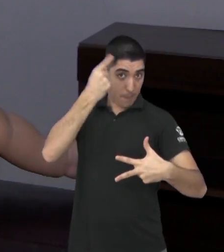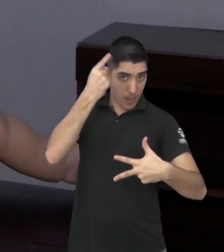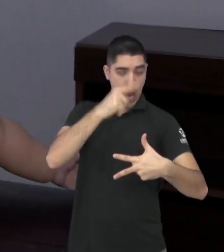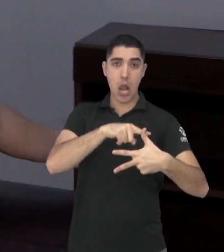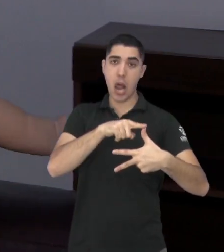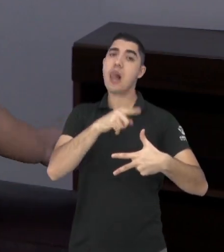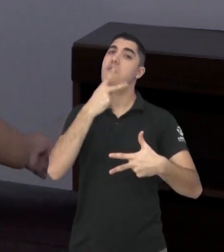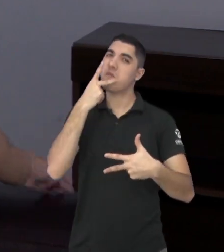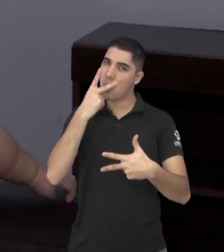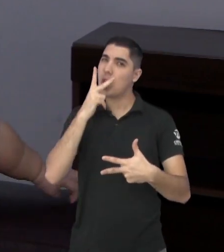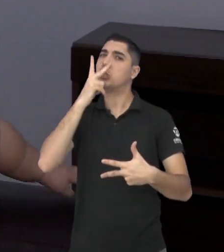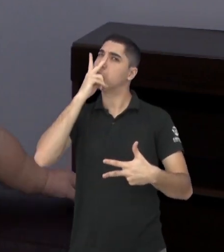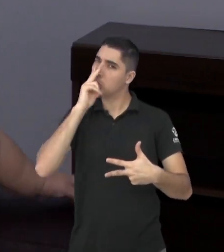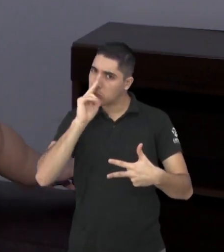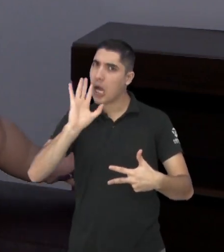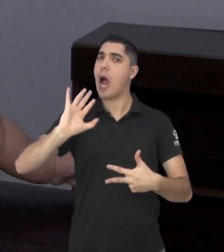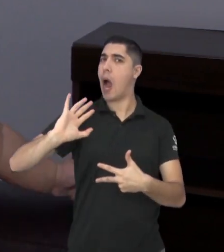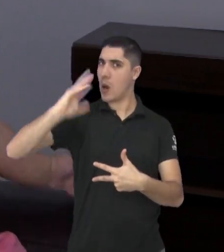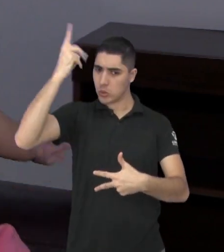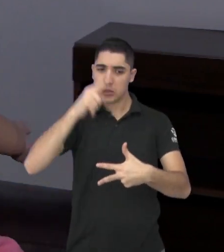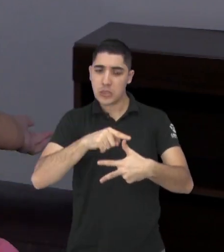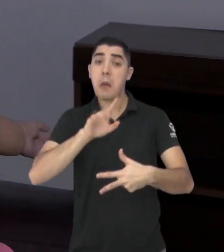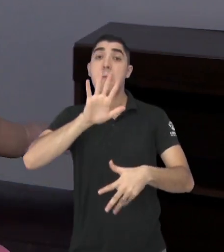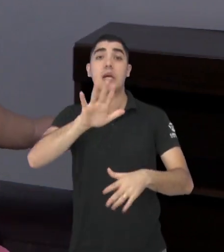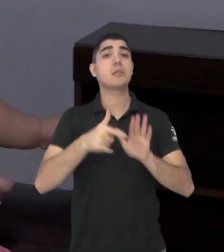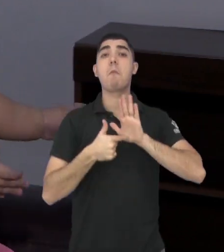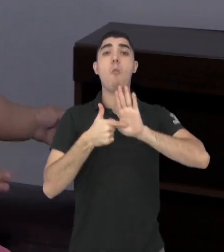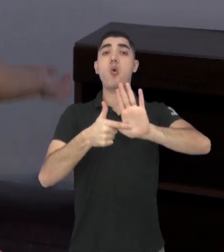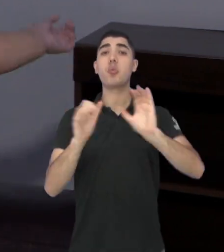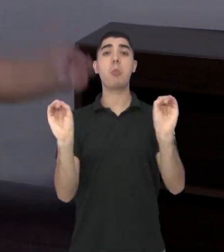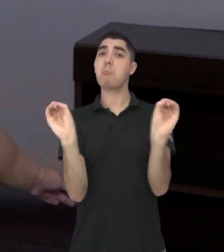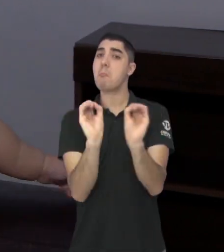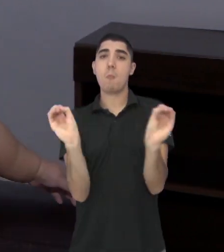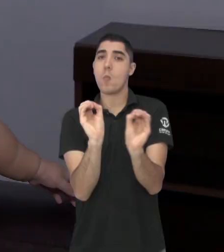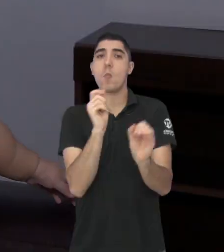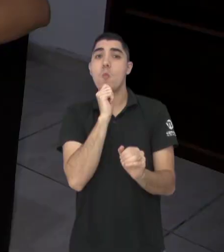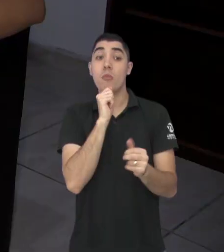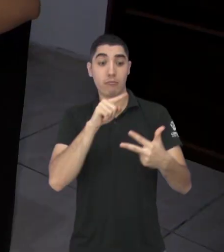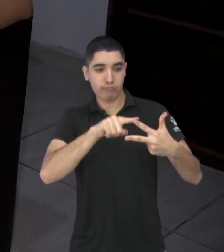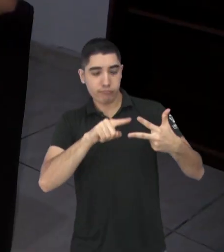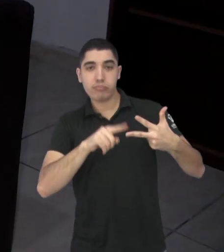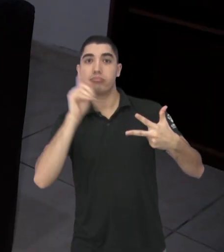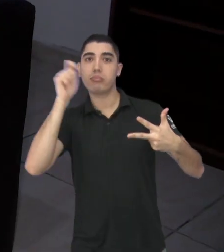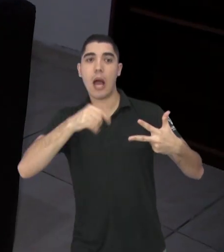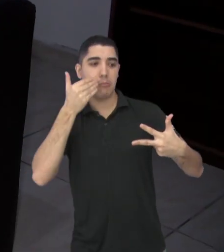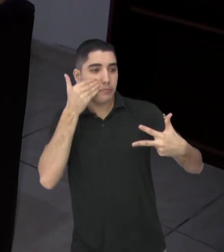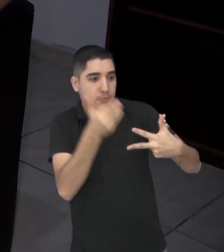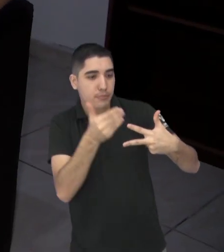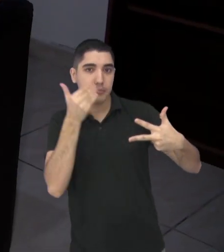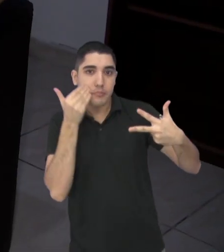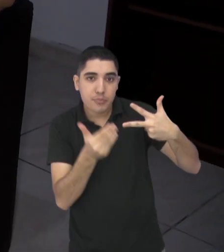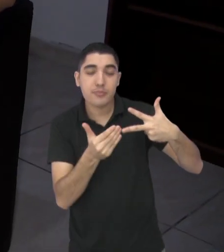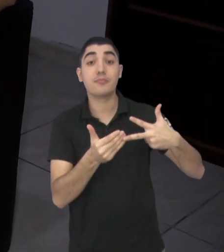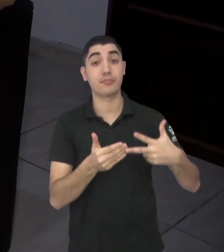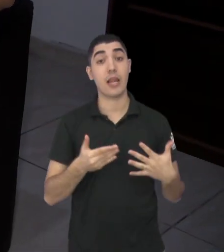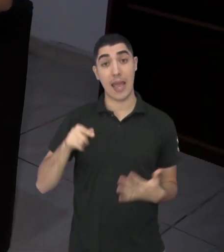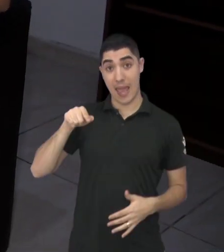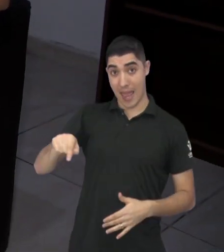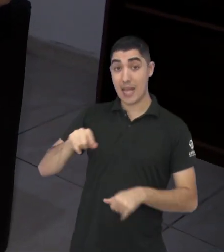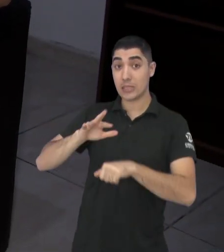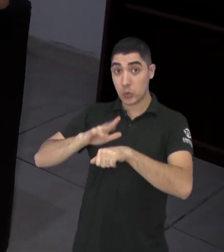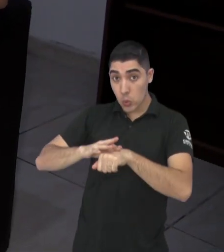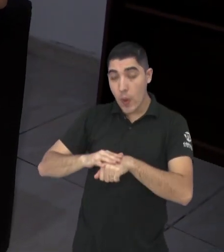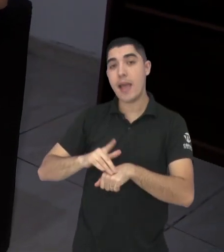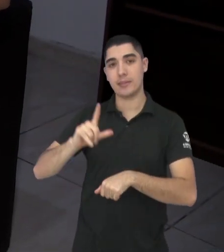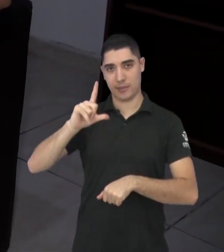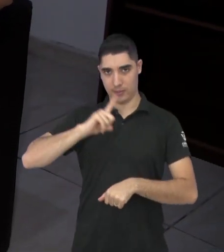provavelmente um dia ele já deve ter pego, mas não se manifestou do jeito que se manifestou neles. Como a doença é autolimitada, tem